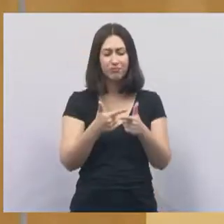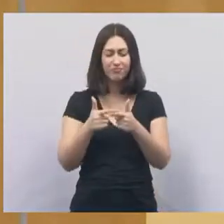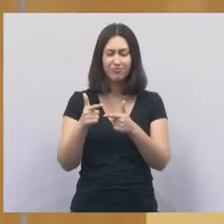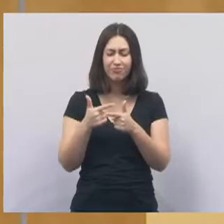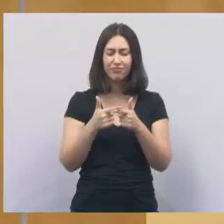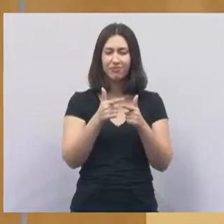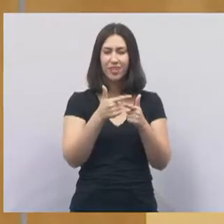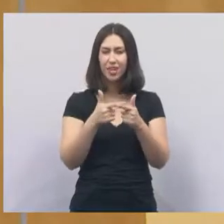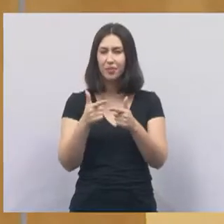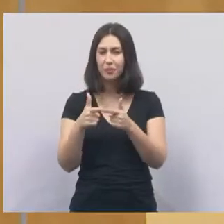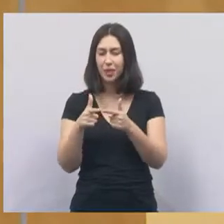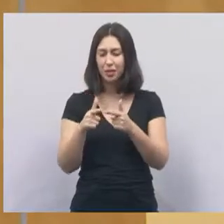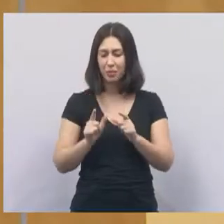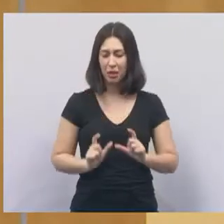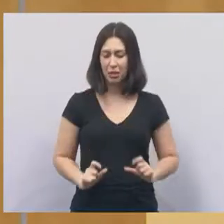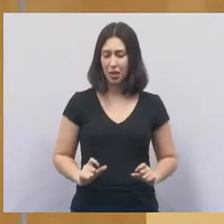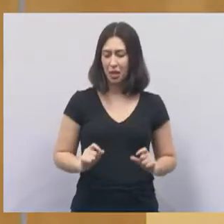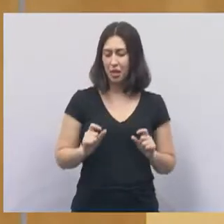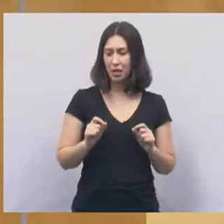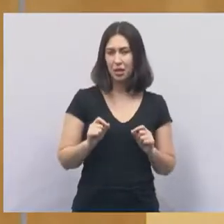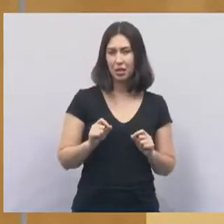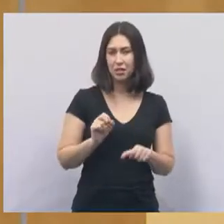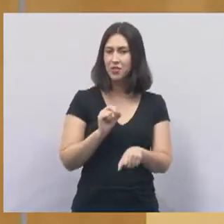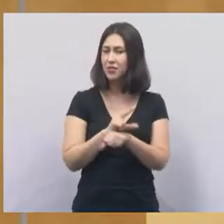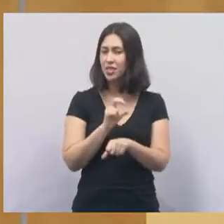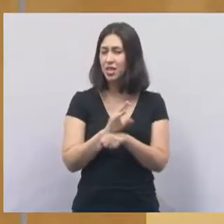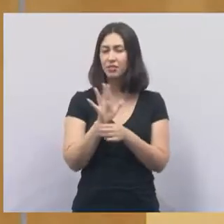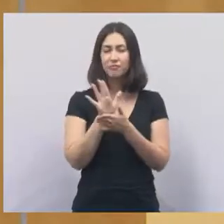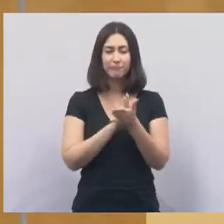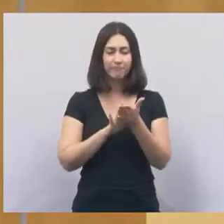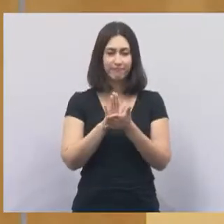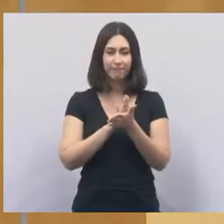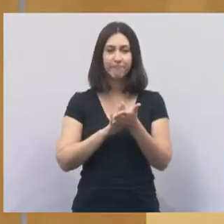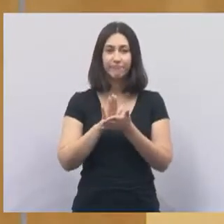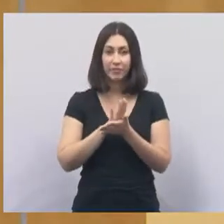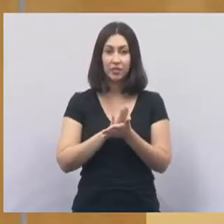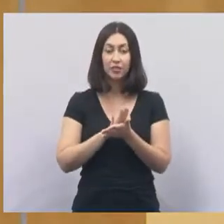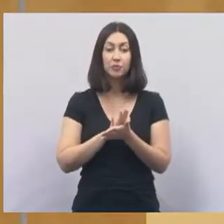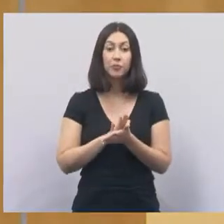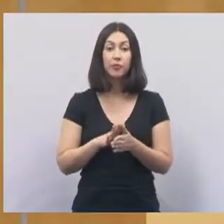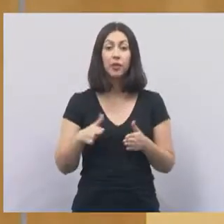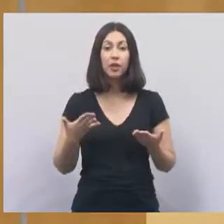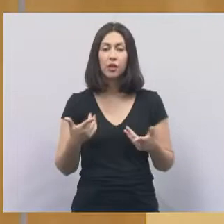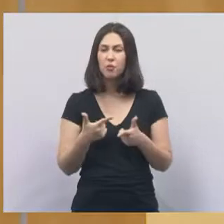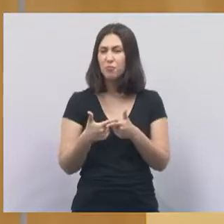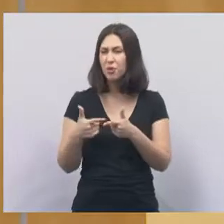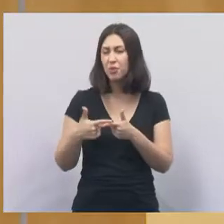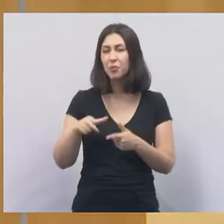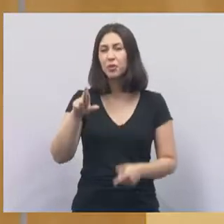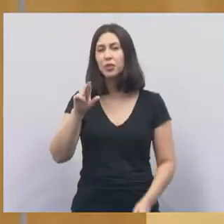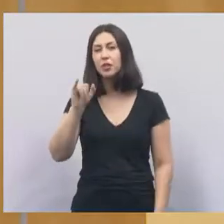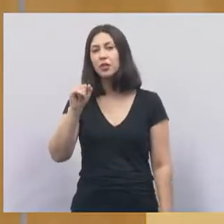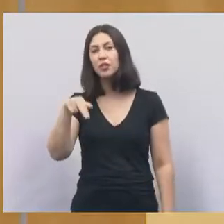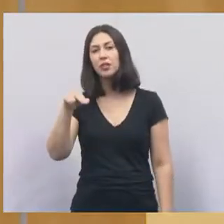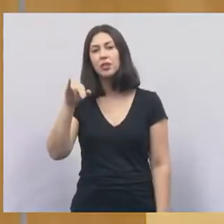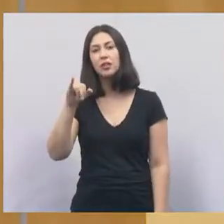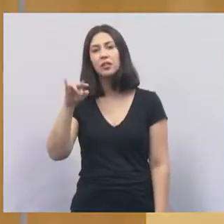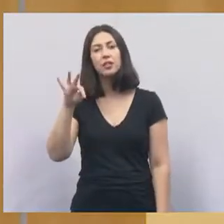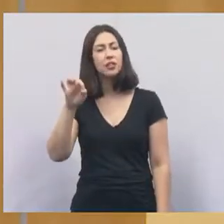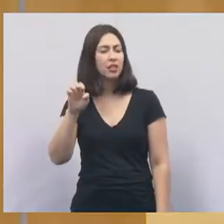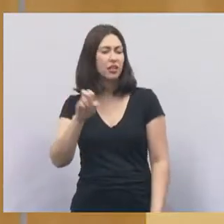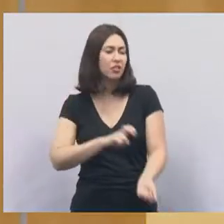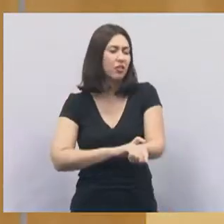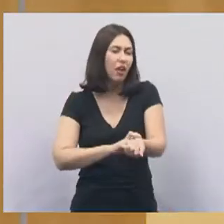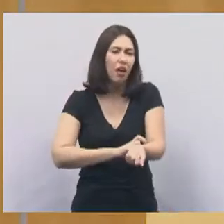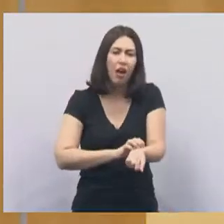aí com intoxicações principalmente aí eu acho que a questão da da rinite tudo mais da da alergias